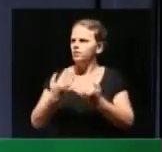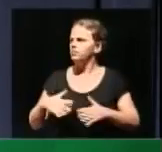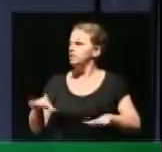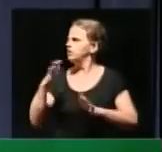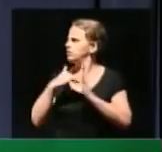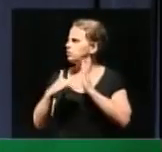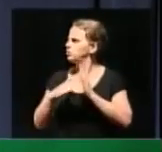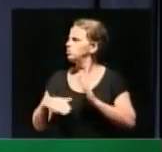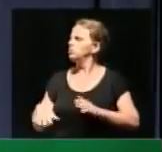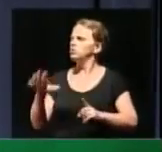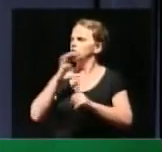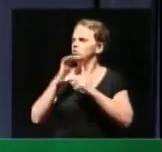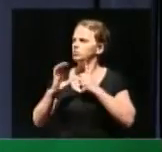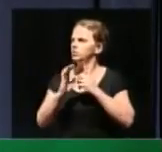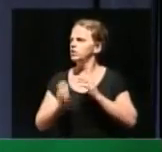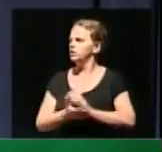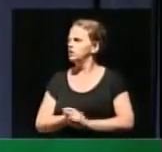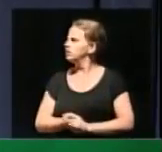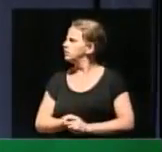comunidade. Próximo.